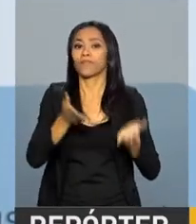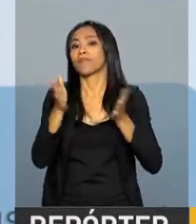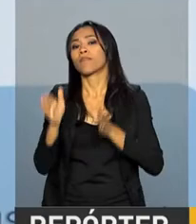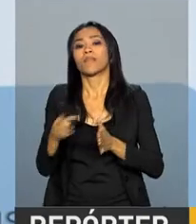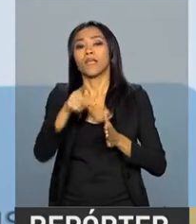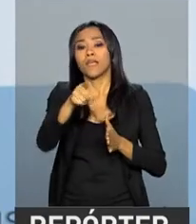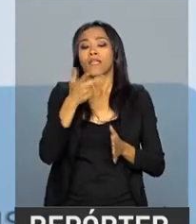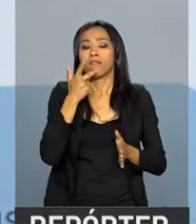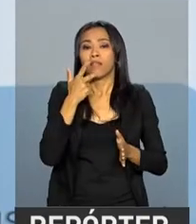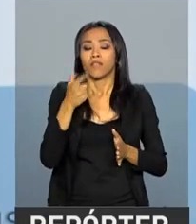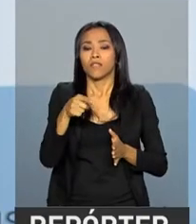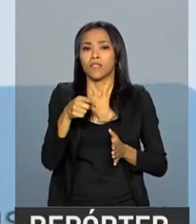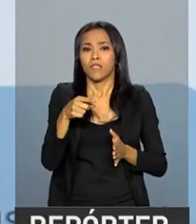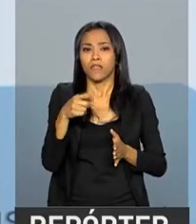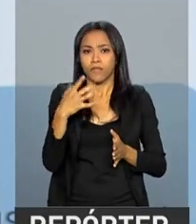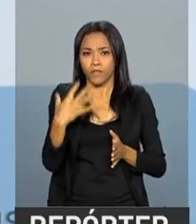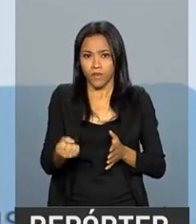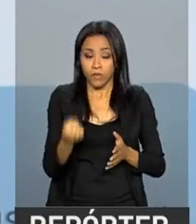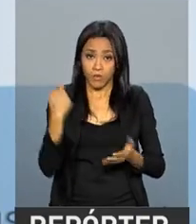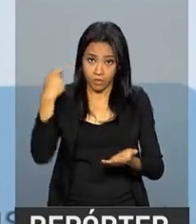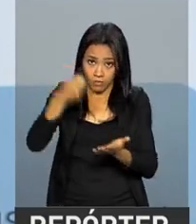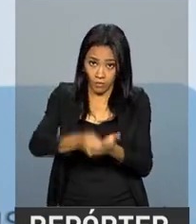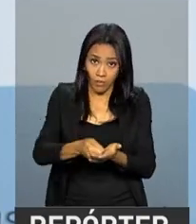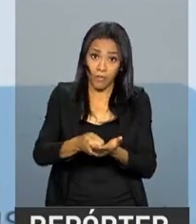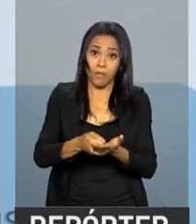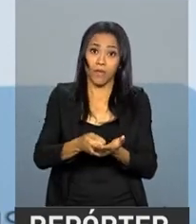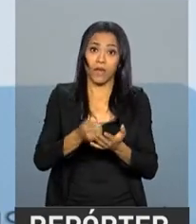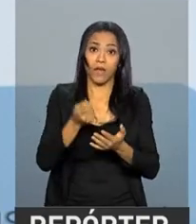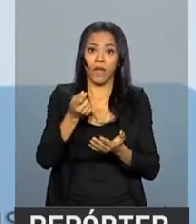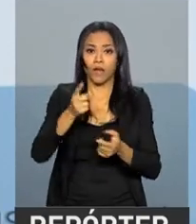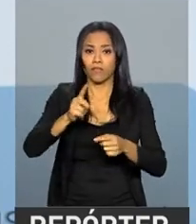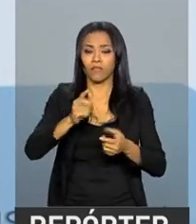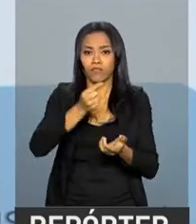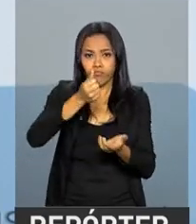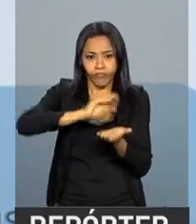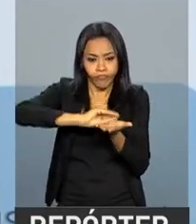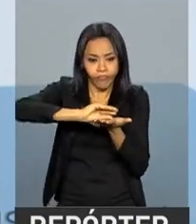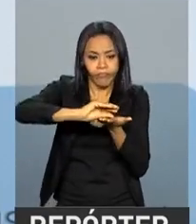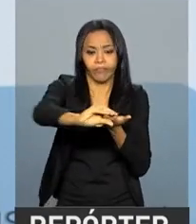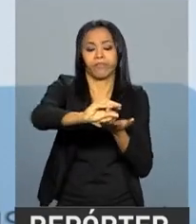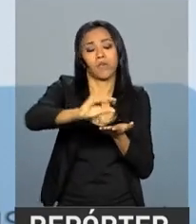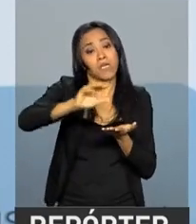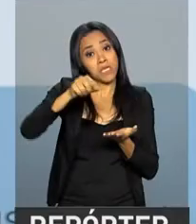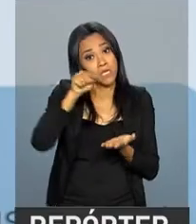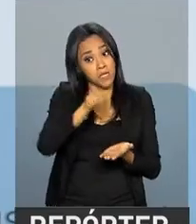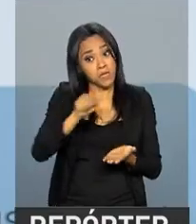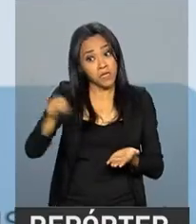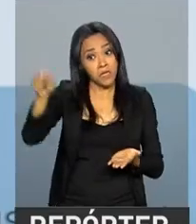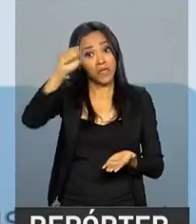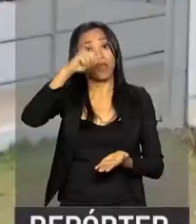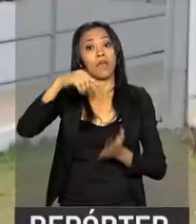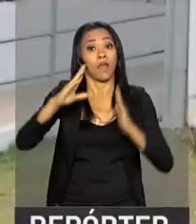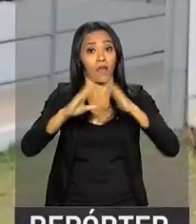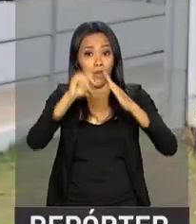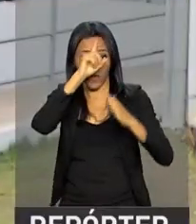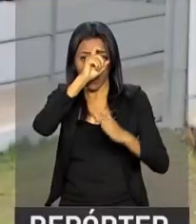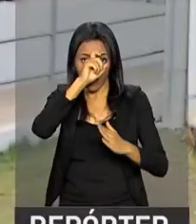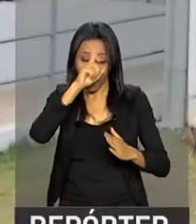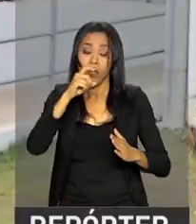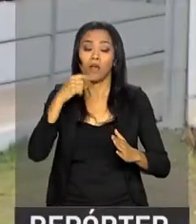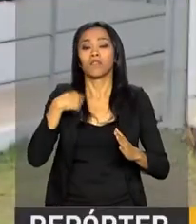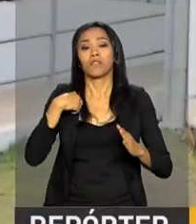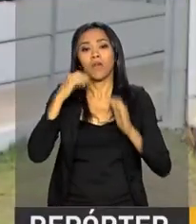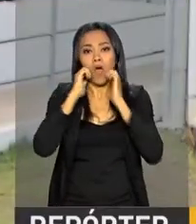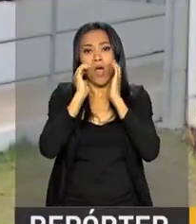uma de qualificação que passamos a pagar integralmente os recursos evidentemente desde que as normas estejam dias hoje são